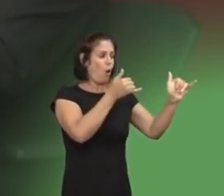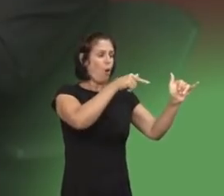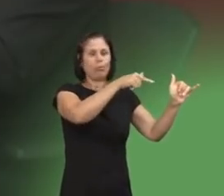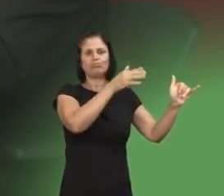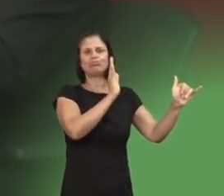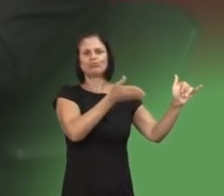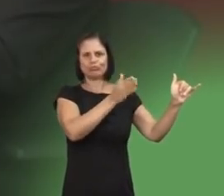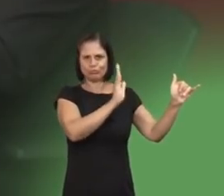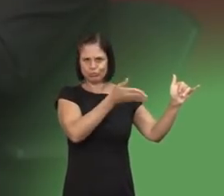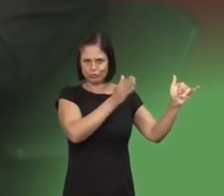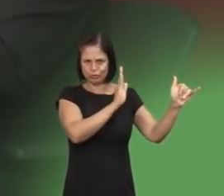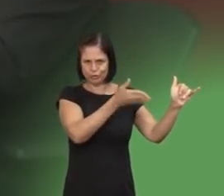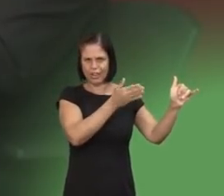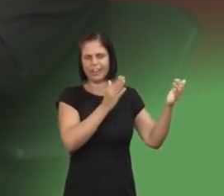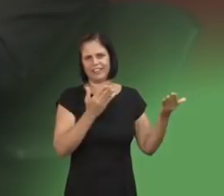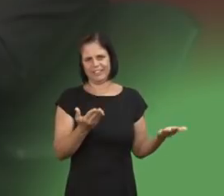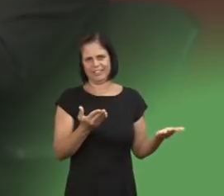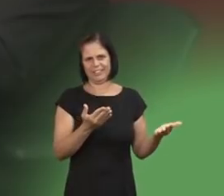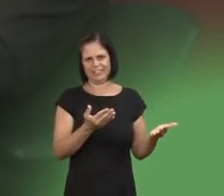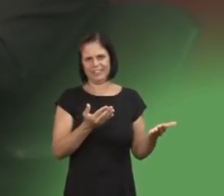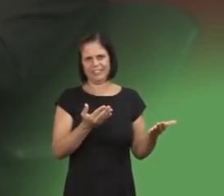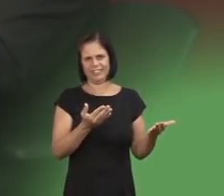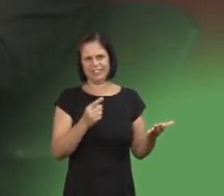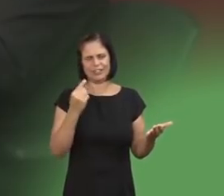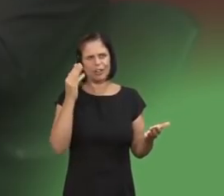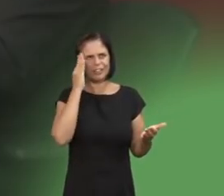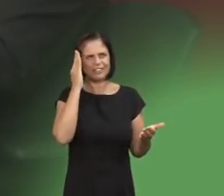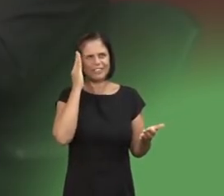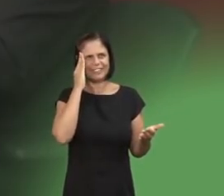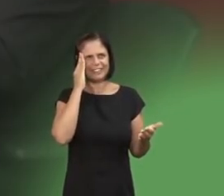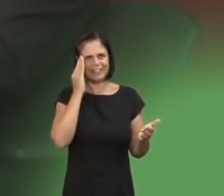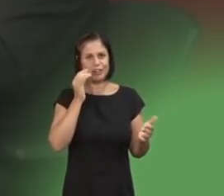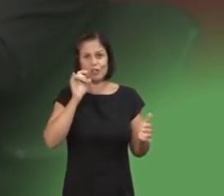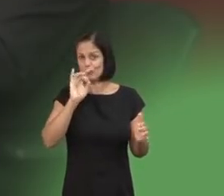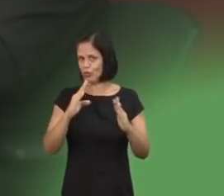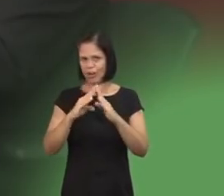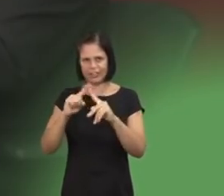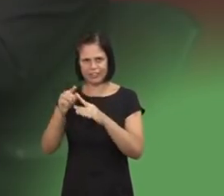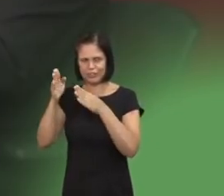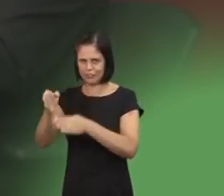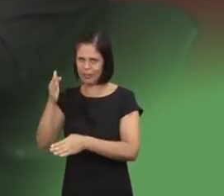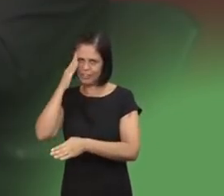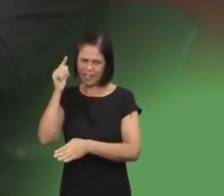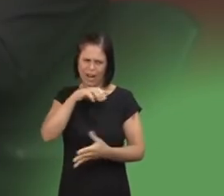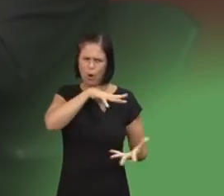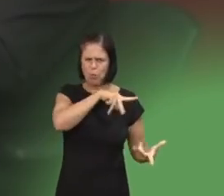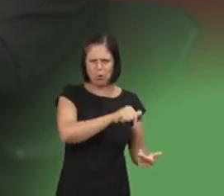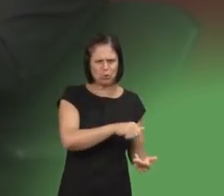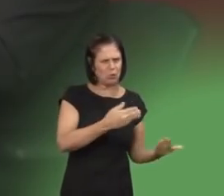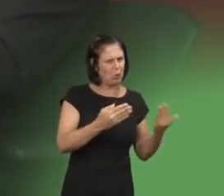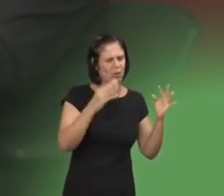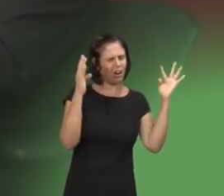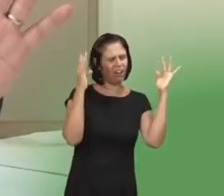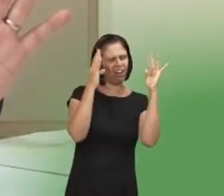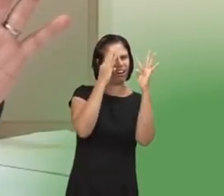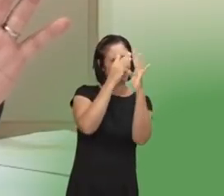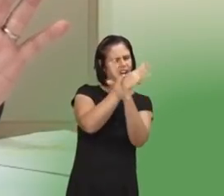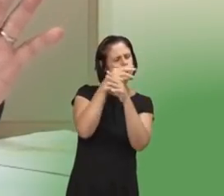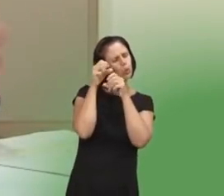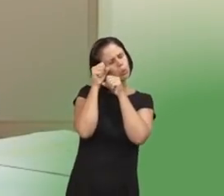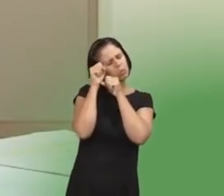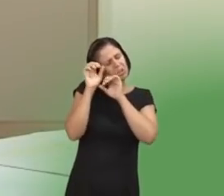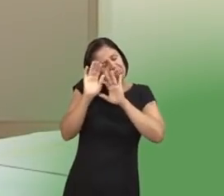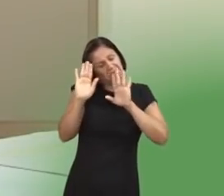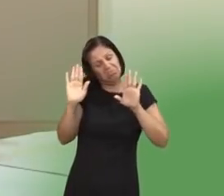está vendo. Mas entender que essa trombeta está sendo tocada, é só a igreja que está entendendo, o mundo não está sabendo disso,